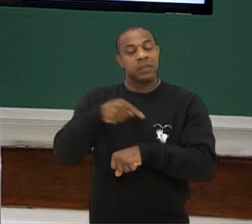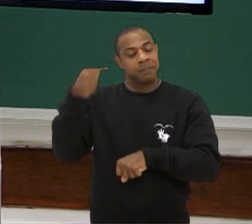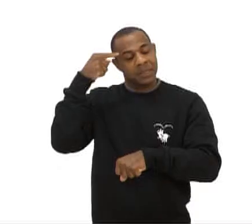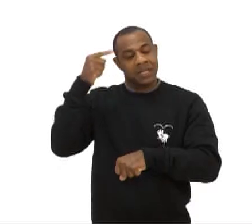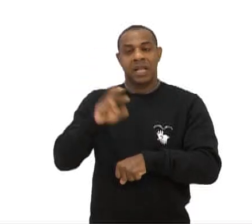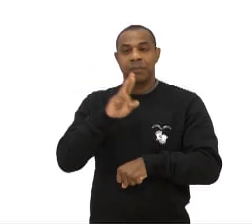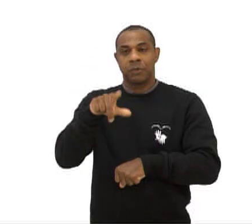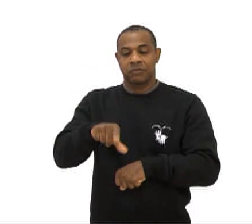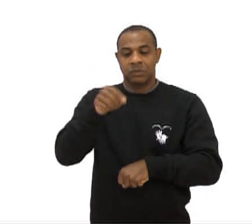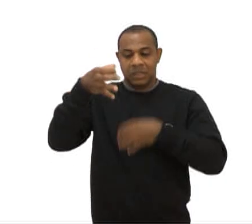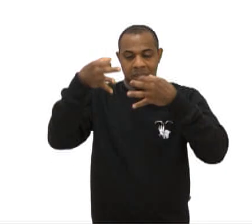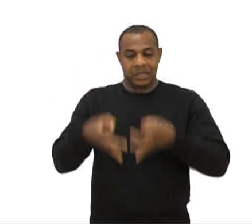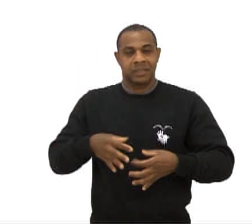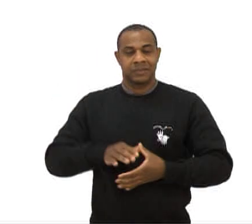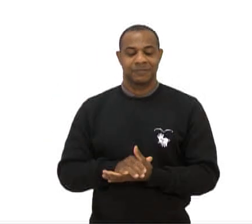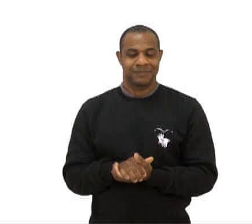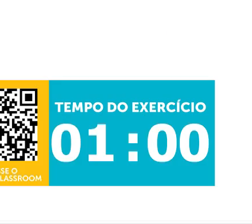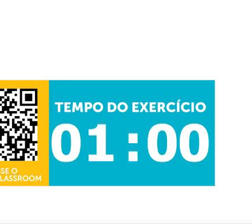na resposta.